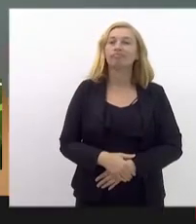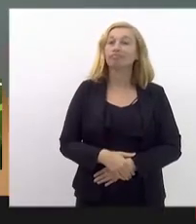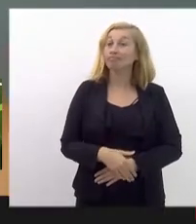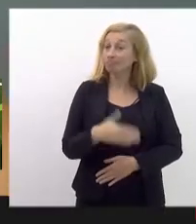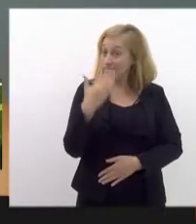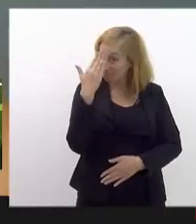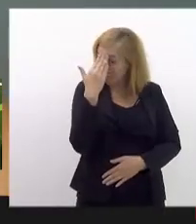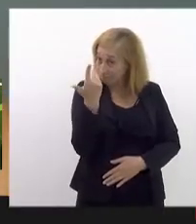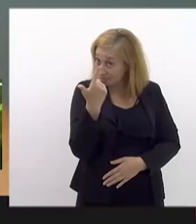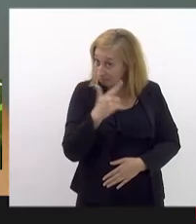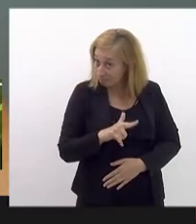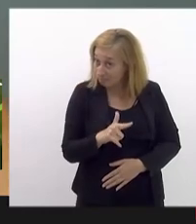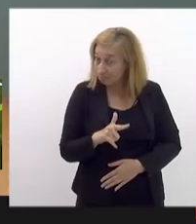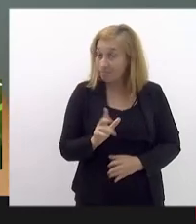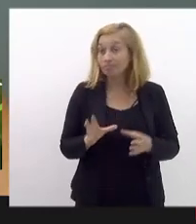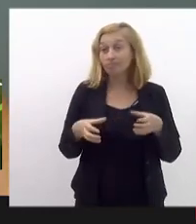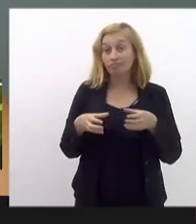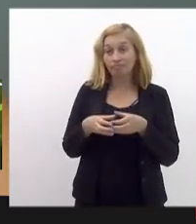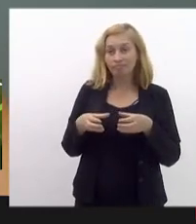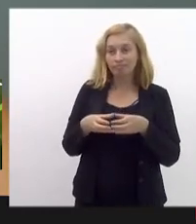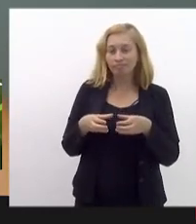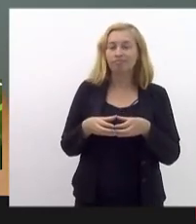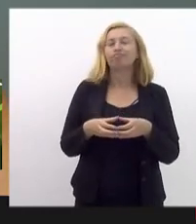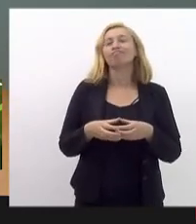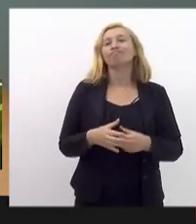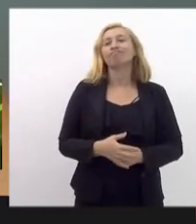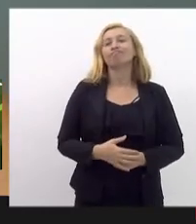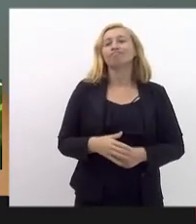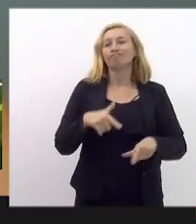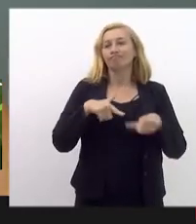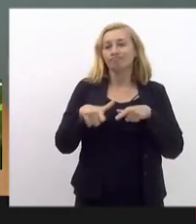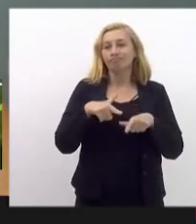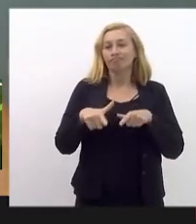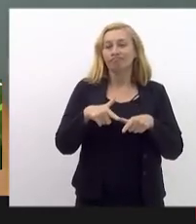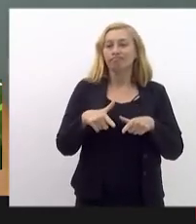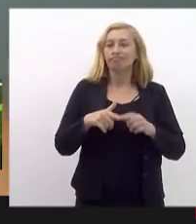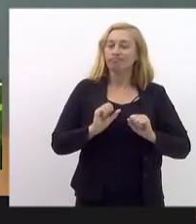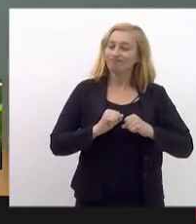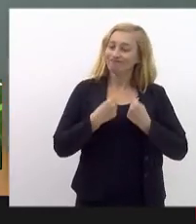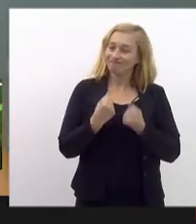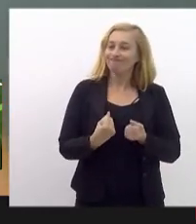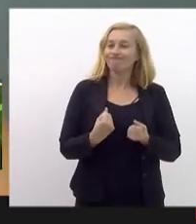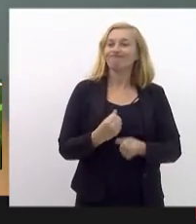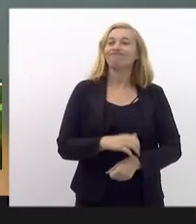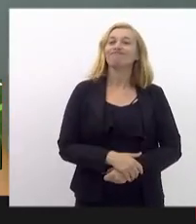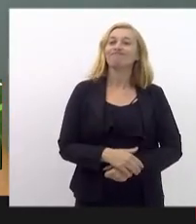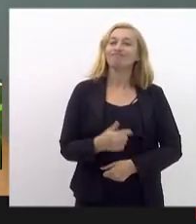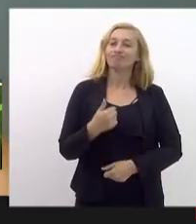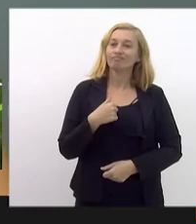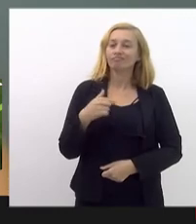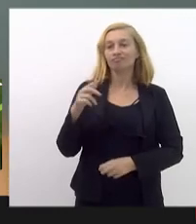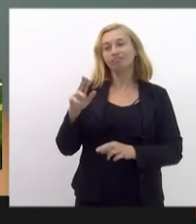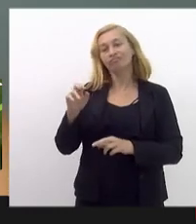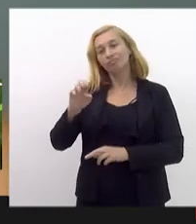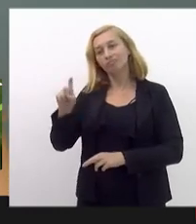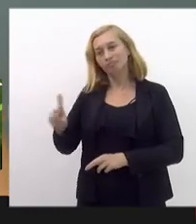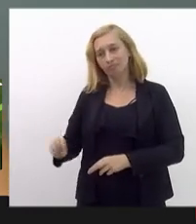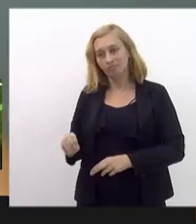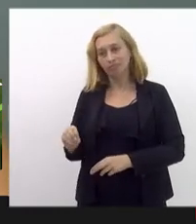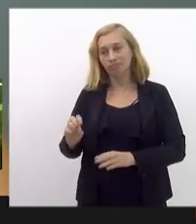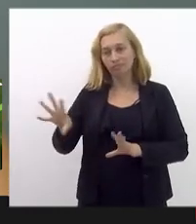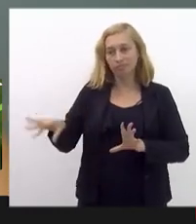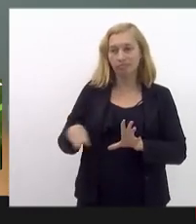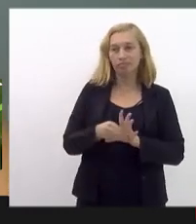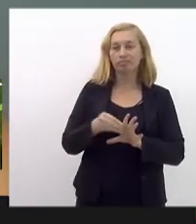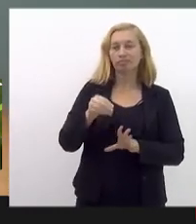agradecer novamente a essa comissão, né? A gente tem trabalhado aí bastante. Eu, como ESO, né, agora com a incorporação,